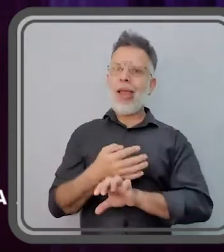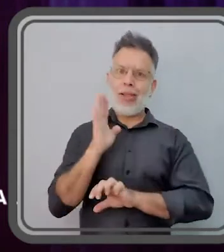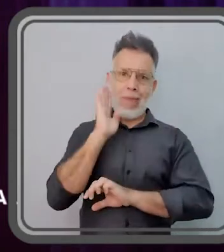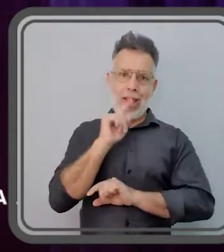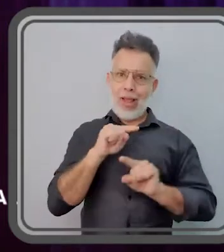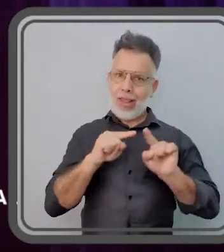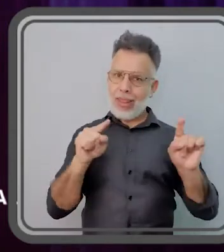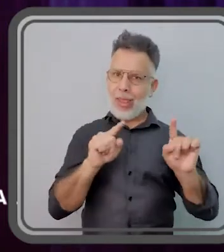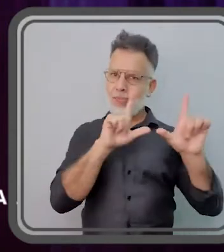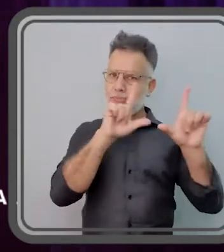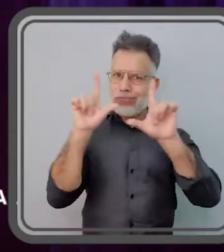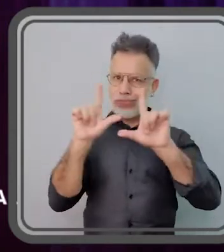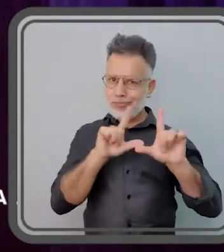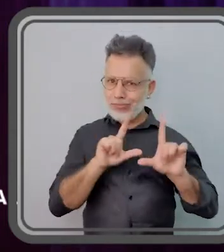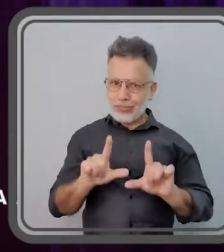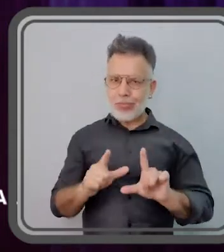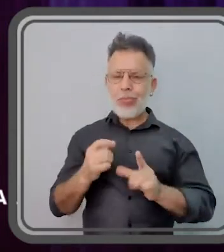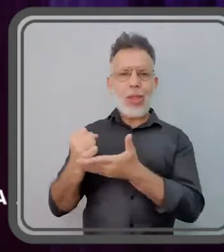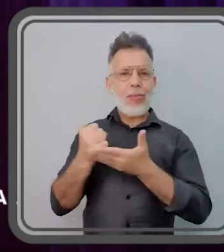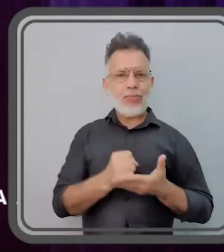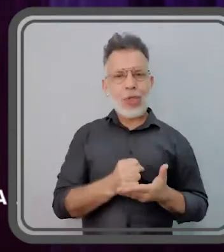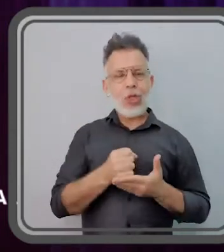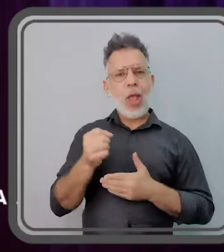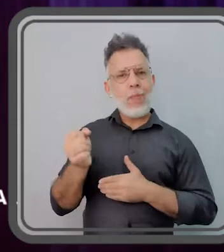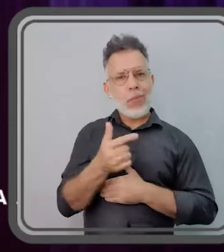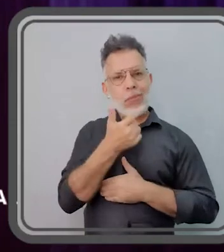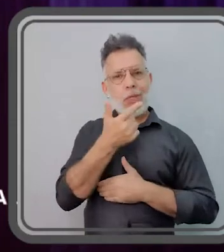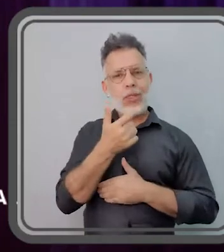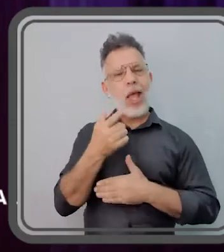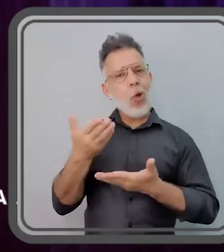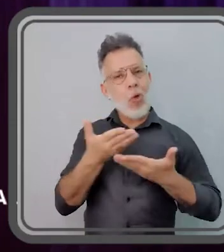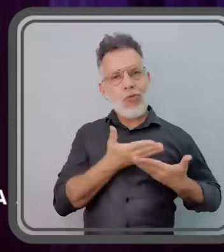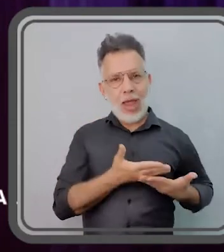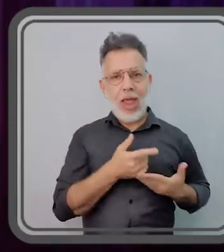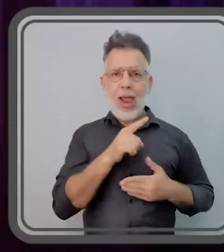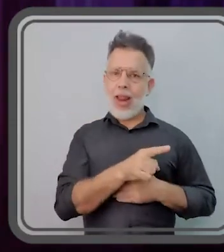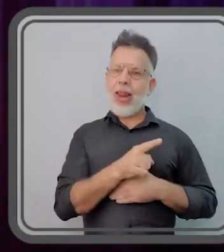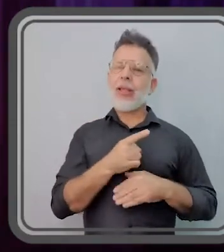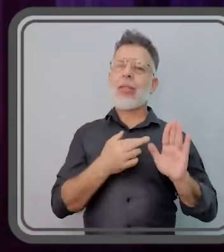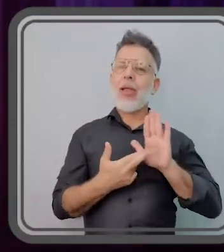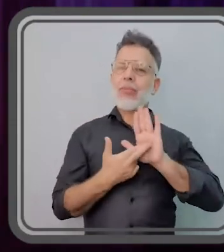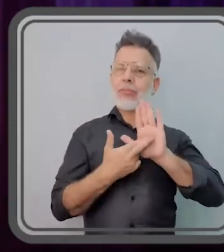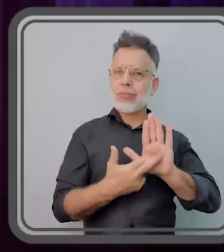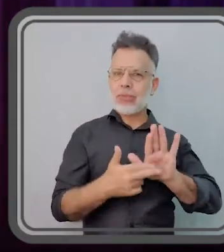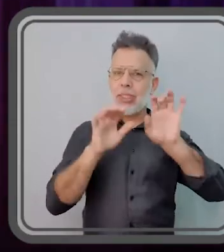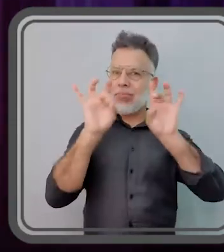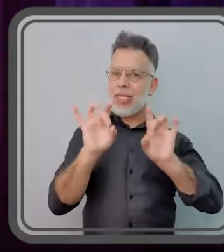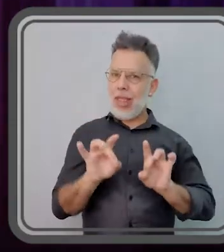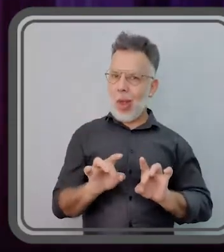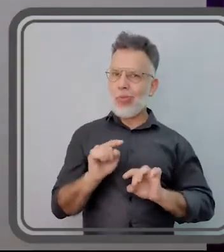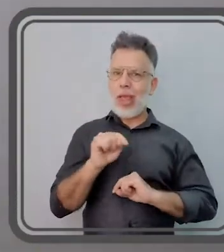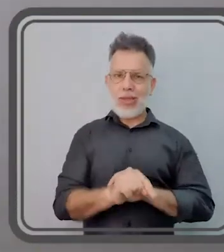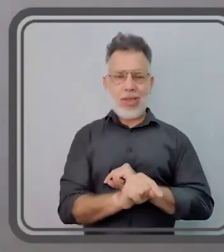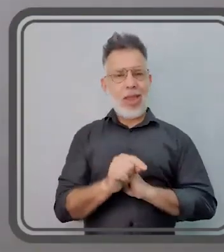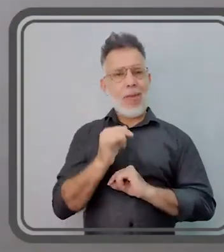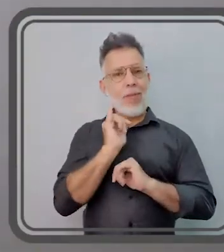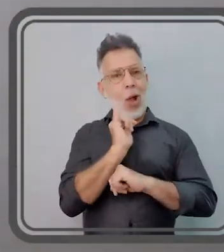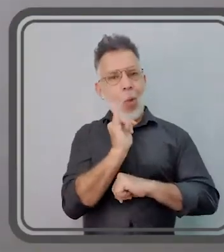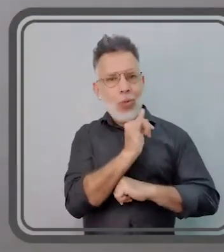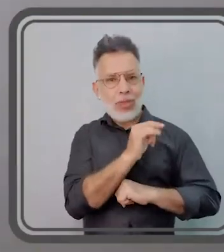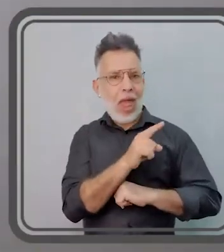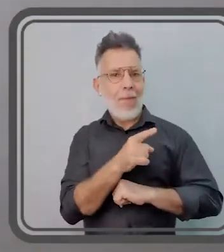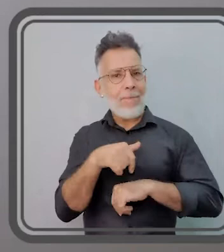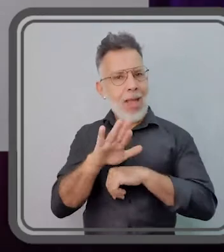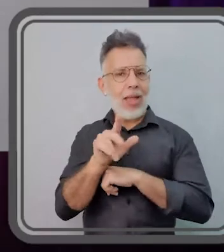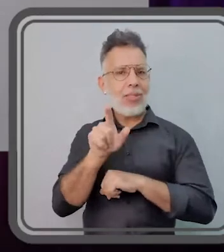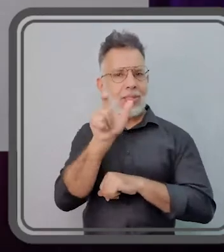vou trazer a nossa próxima convidada aqui, afinal de contas, ela está uma correspondente especial que vem aqui para contar um pouco mais